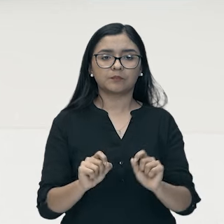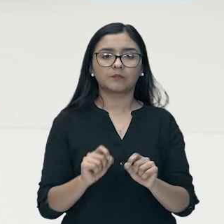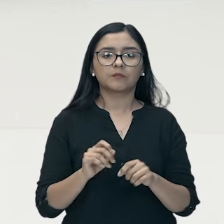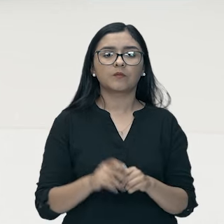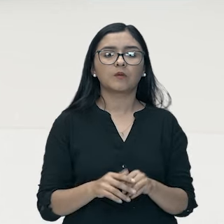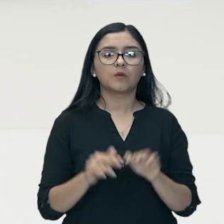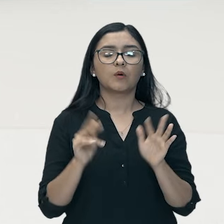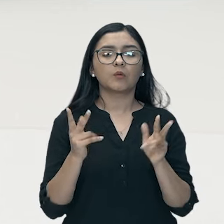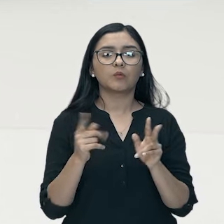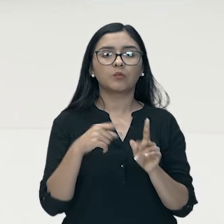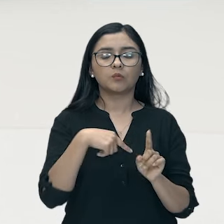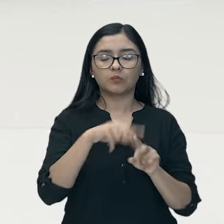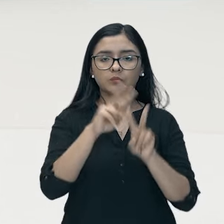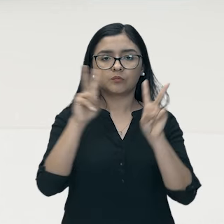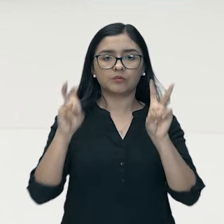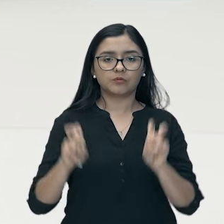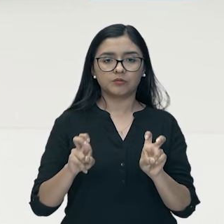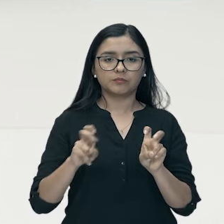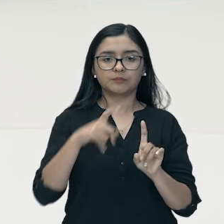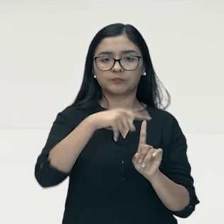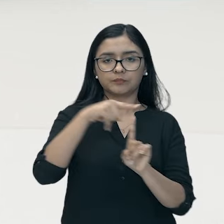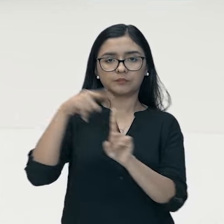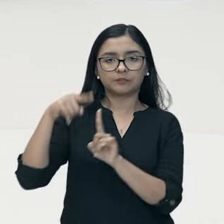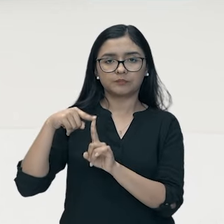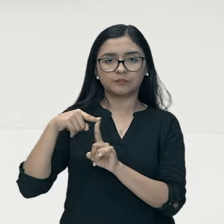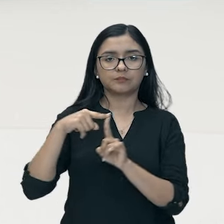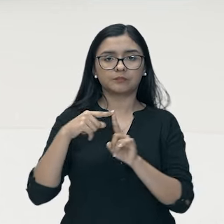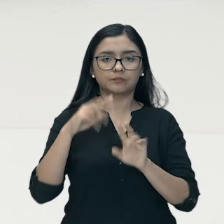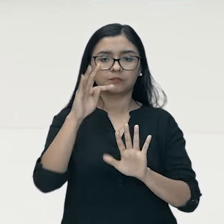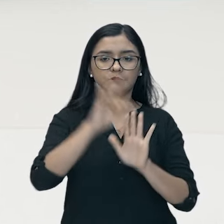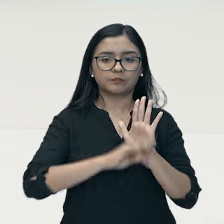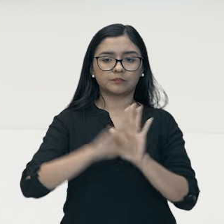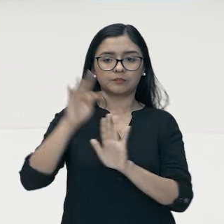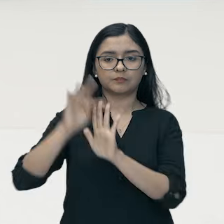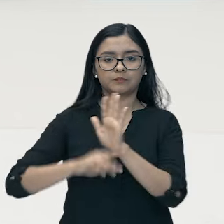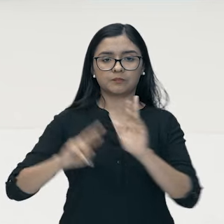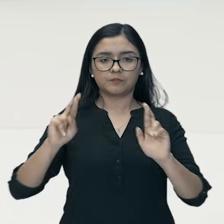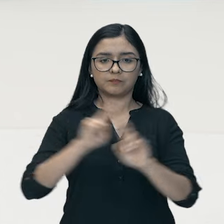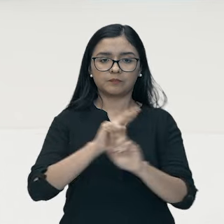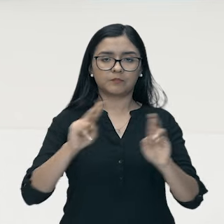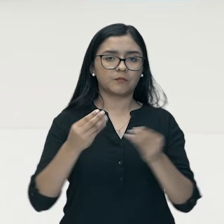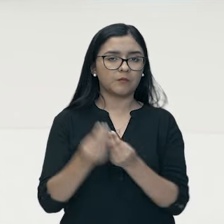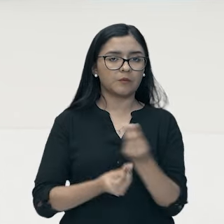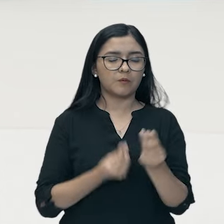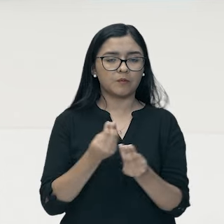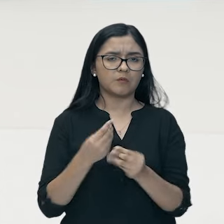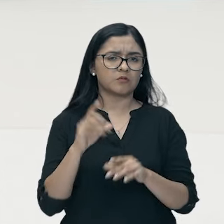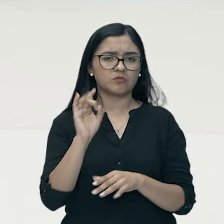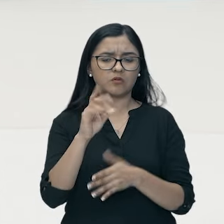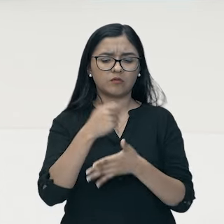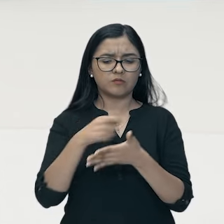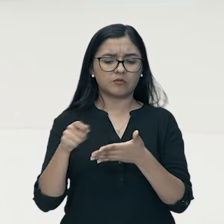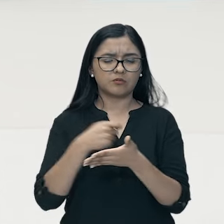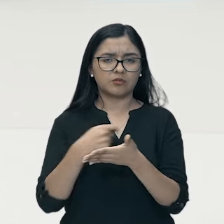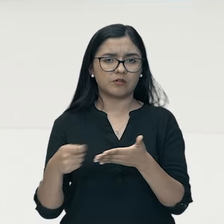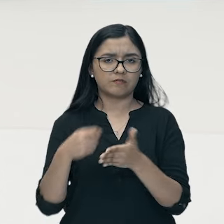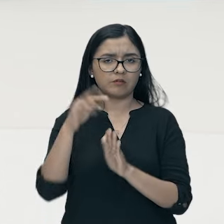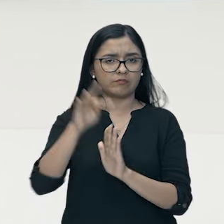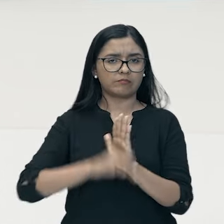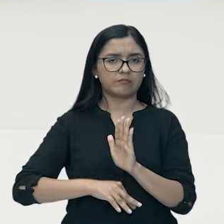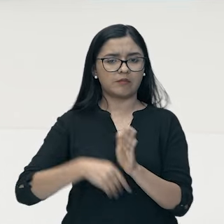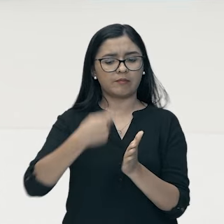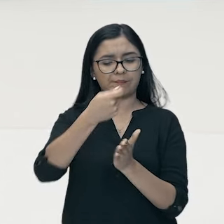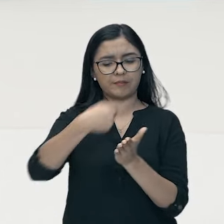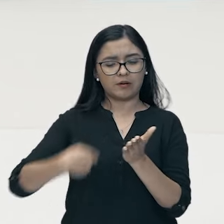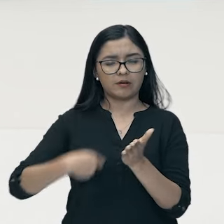é tipos de intertextualidade Então como que eu posso fazer essa relação entre texto será que eu só chego lá e vou escrever o mão de texto ah porque veio aqui